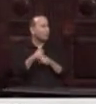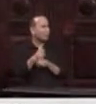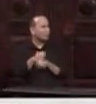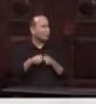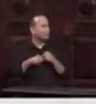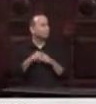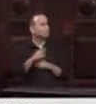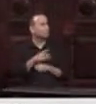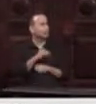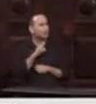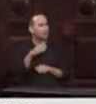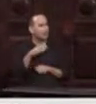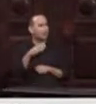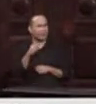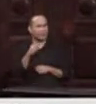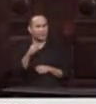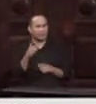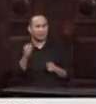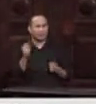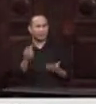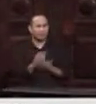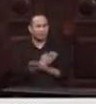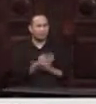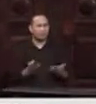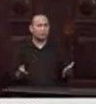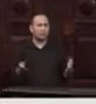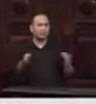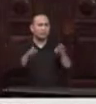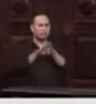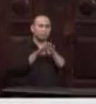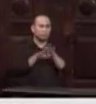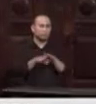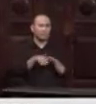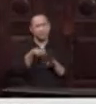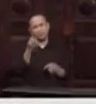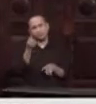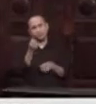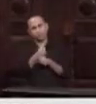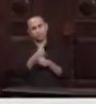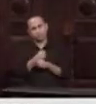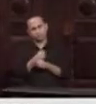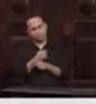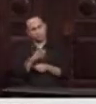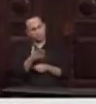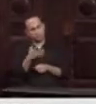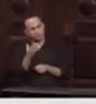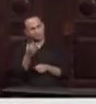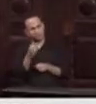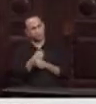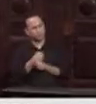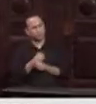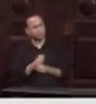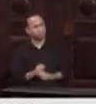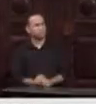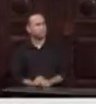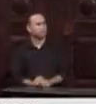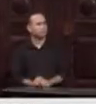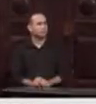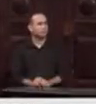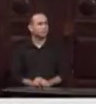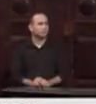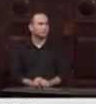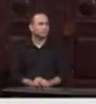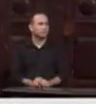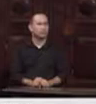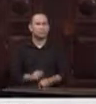décadas, diria, e que foi fechado há aproximadamente 20 anos. Né?